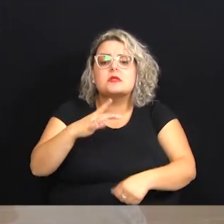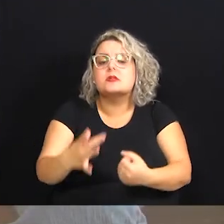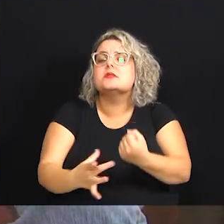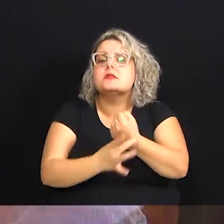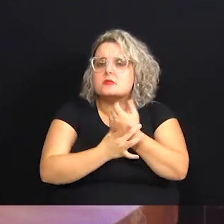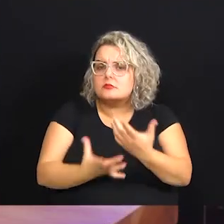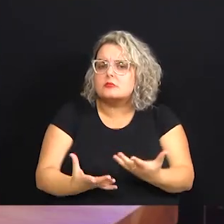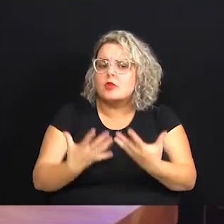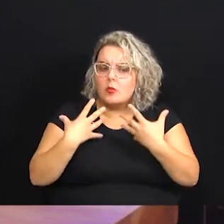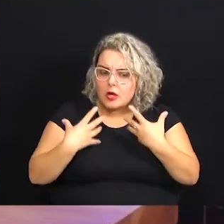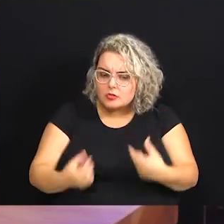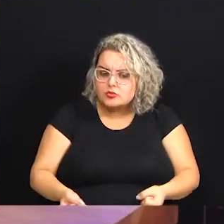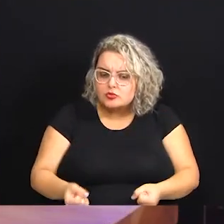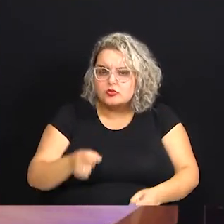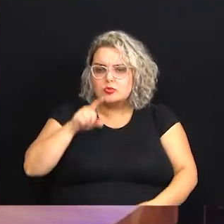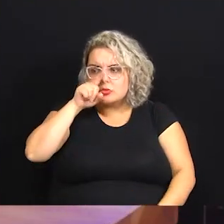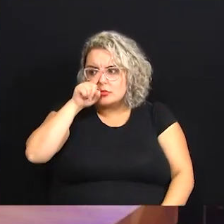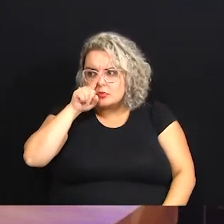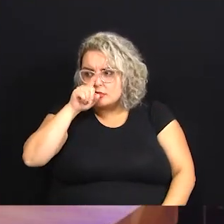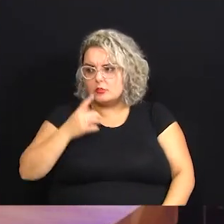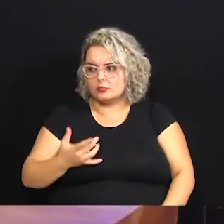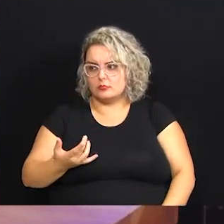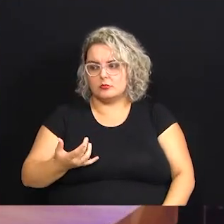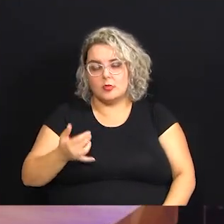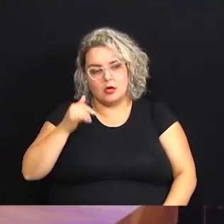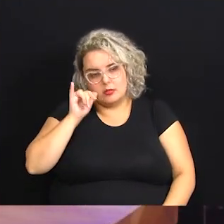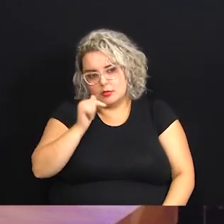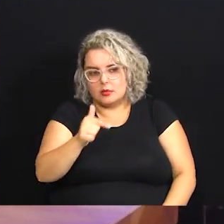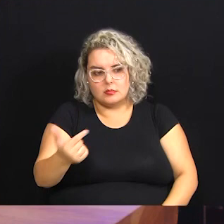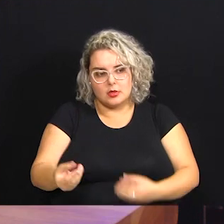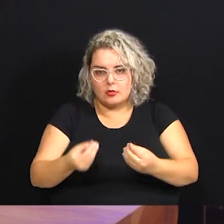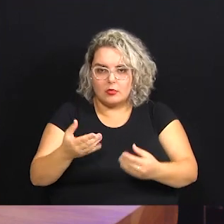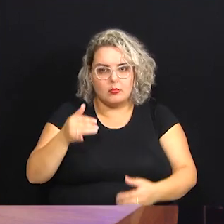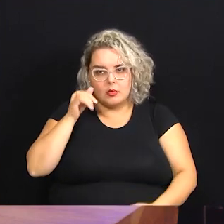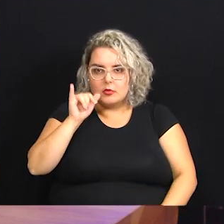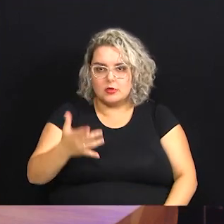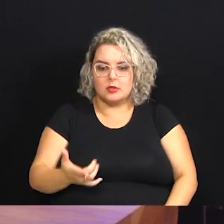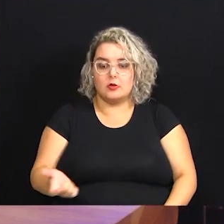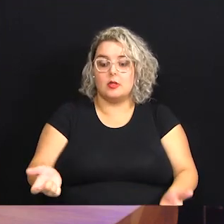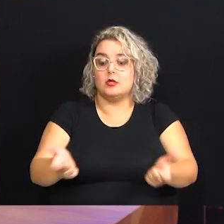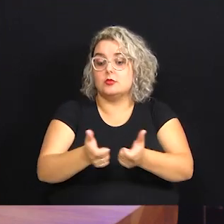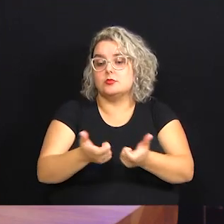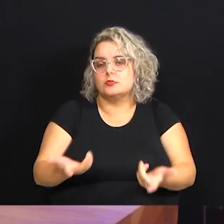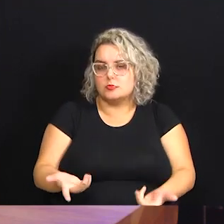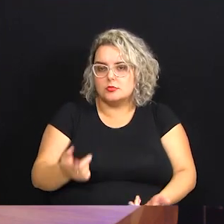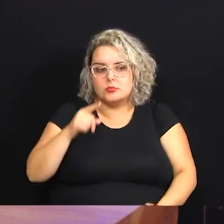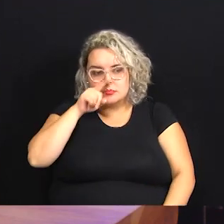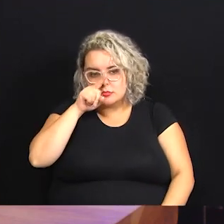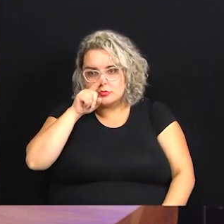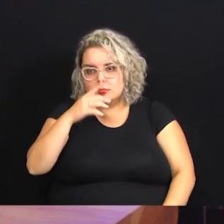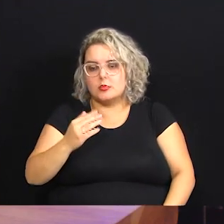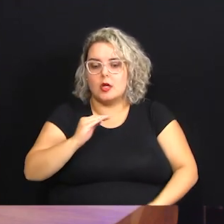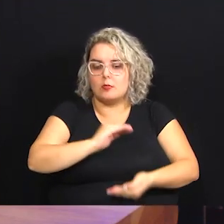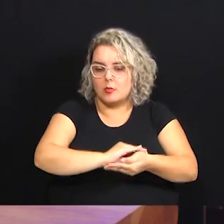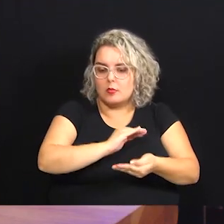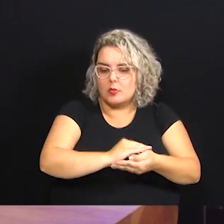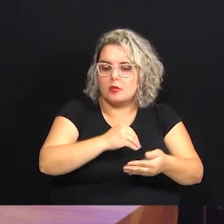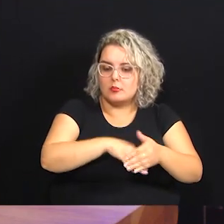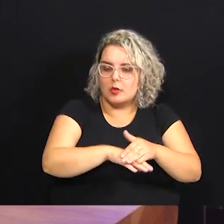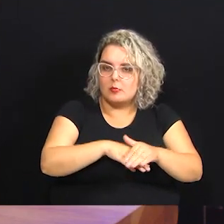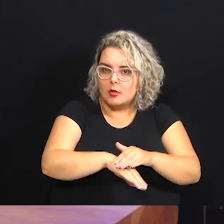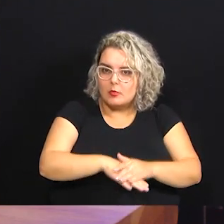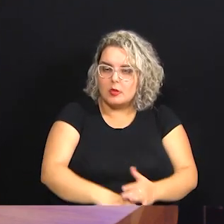Eu assumo o risco, evitar risco não tem como evitar. Eu reduzo o risco, vou montando uma poupança para